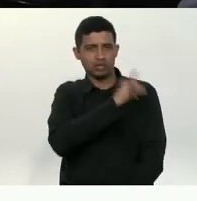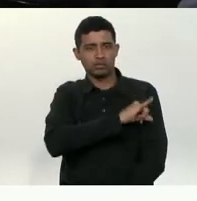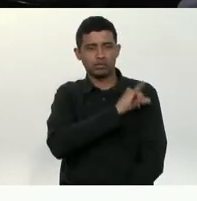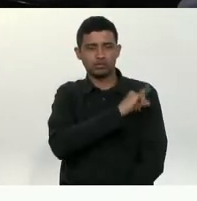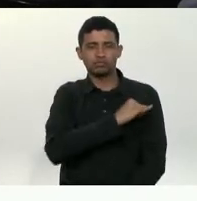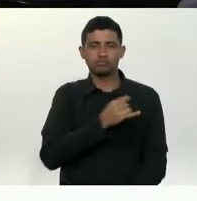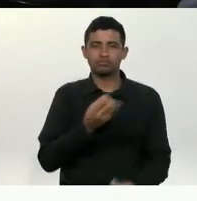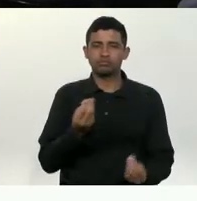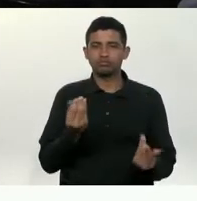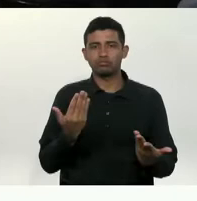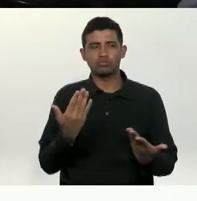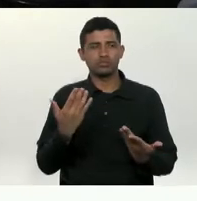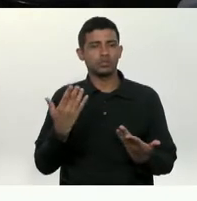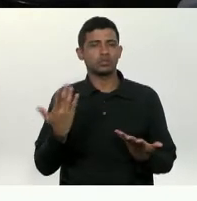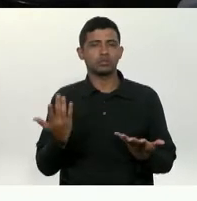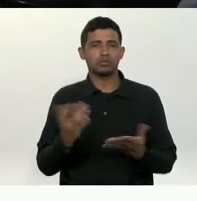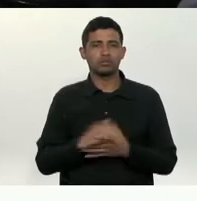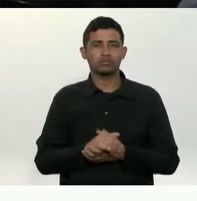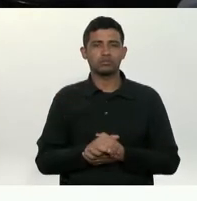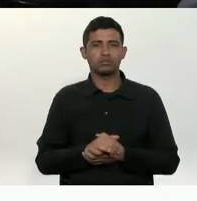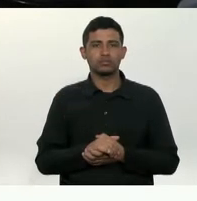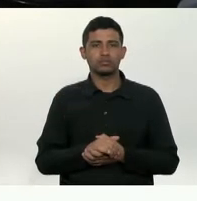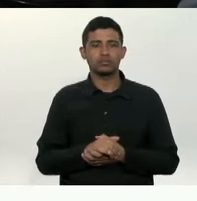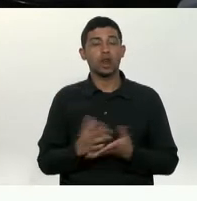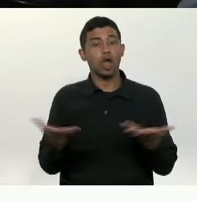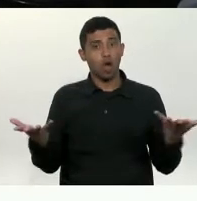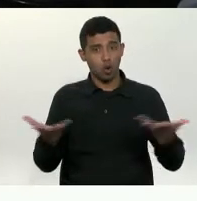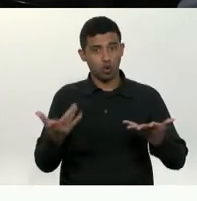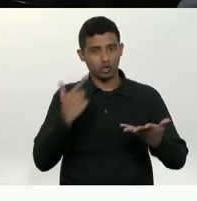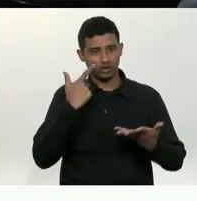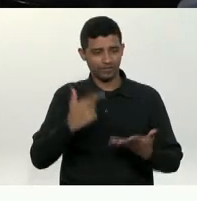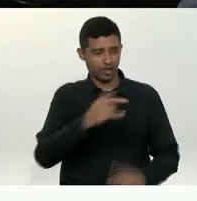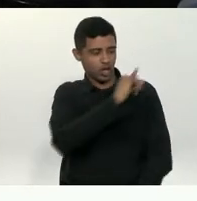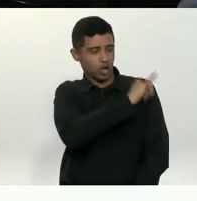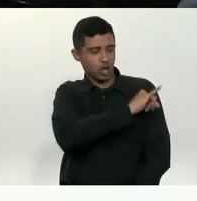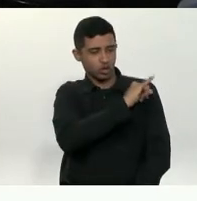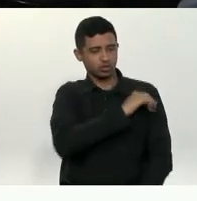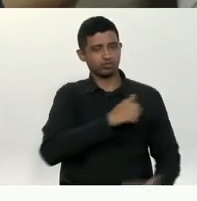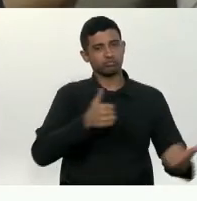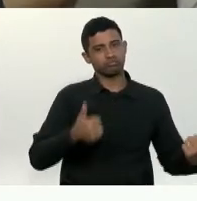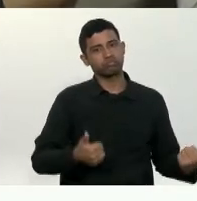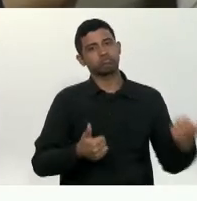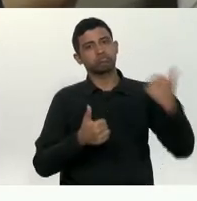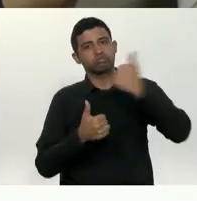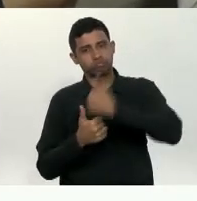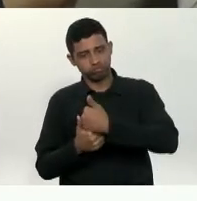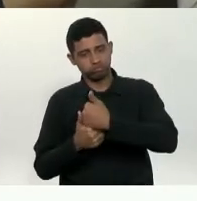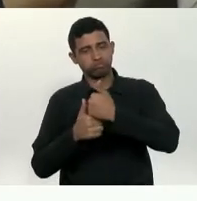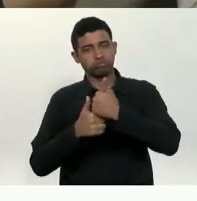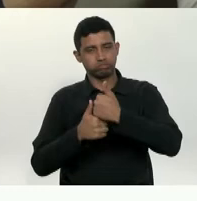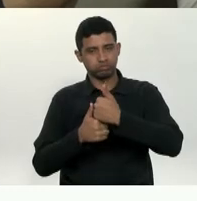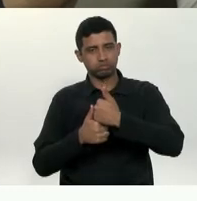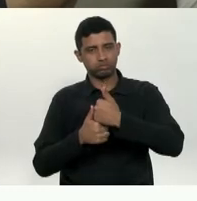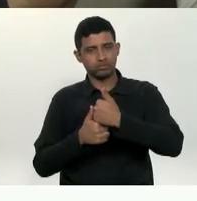estados, hoje sim, depois que o Estado do Rio de Janeiro assumiu o vanguardismo